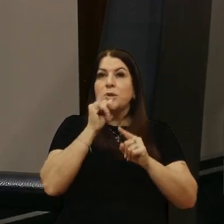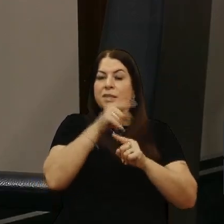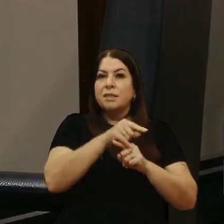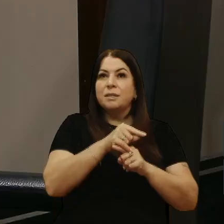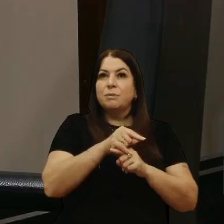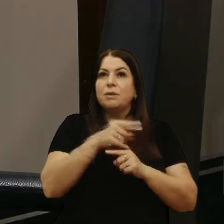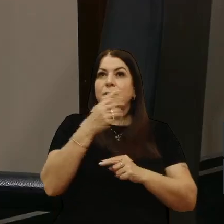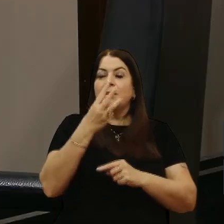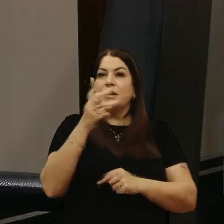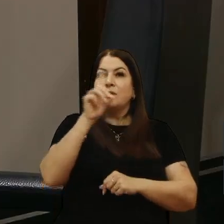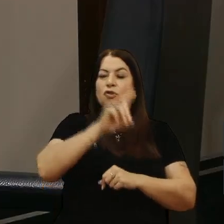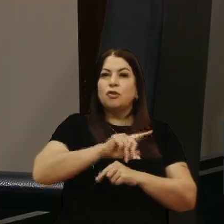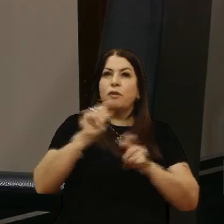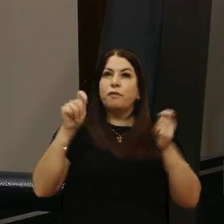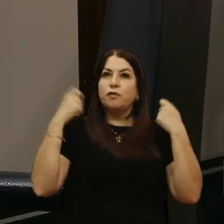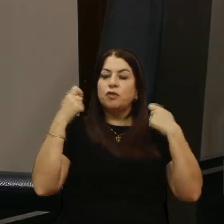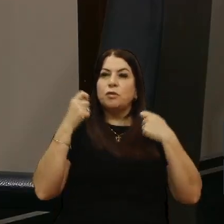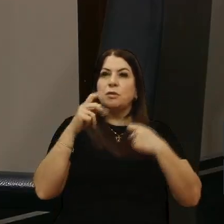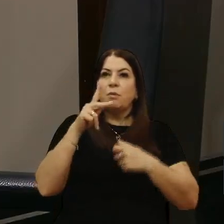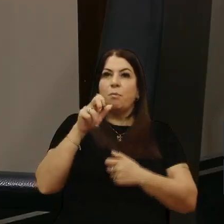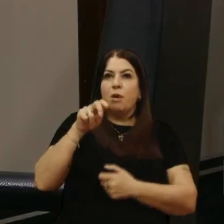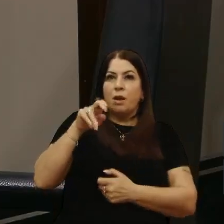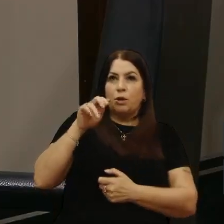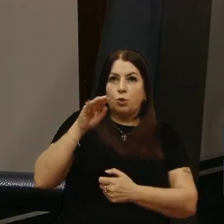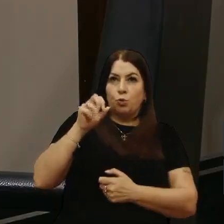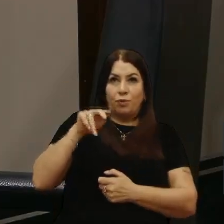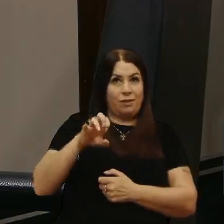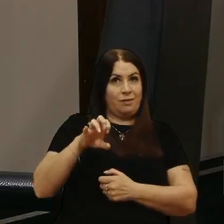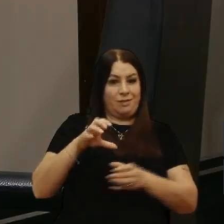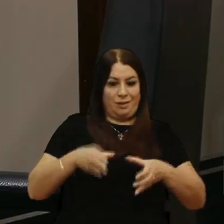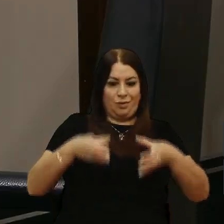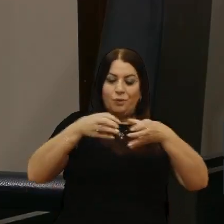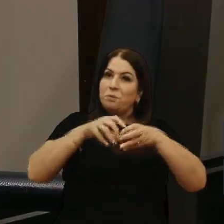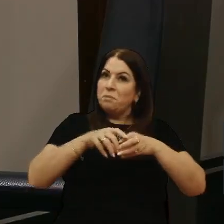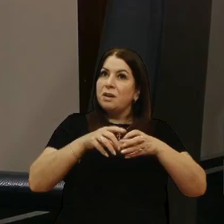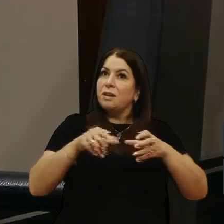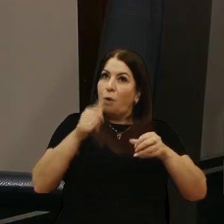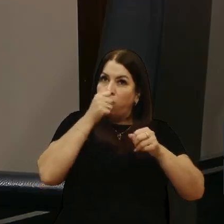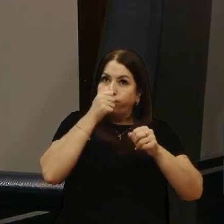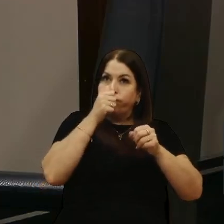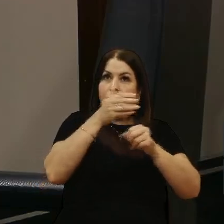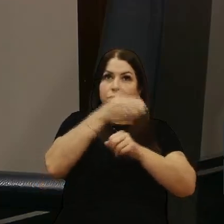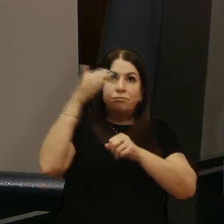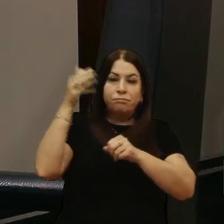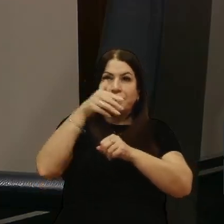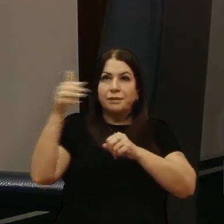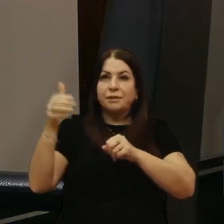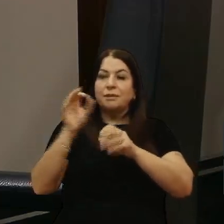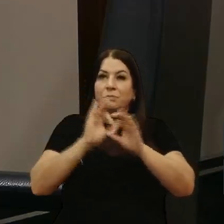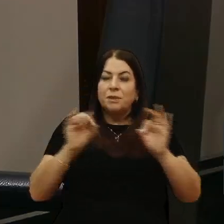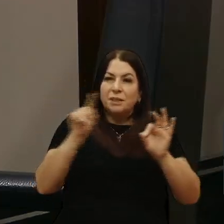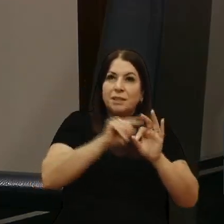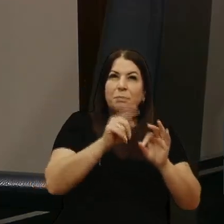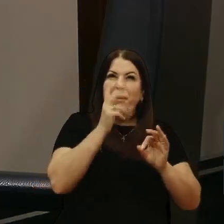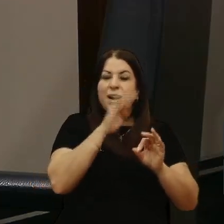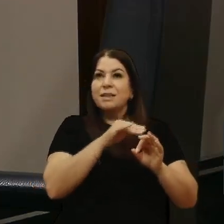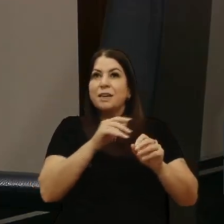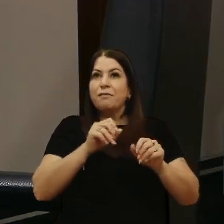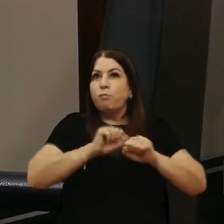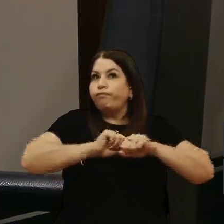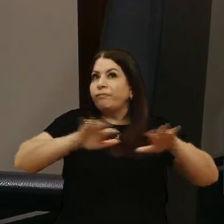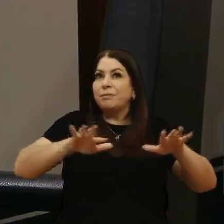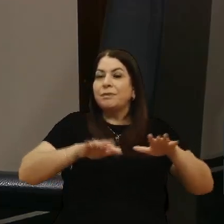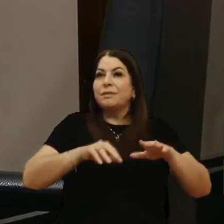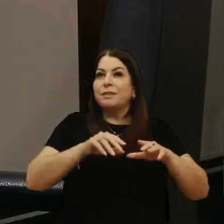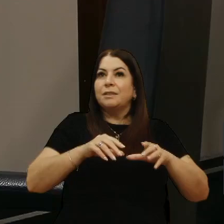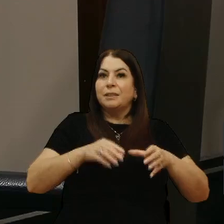Canela vai ter 3 dias um festival de panetone, eu achei incrível. Também lotou a hotelaria lá, foi uma ideia simples, parece, mas que vai bombar, né? Até